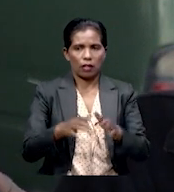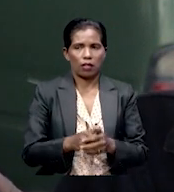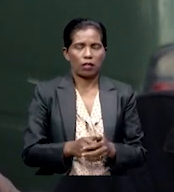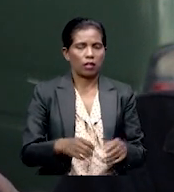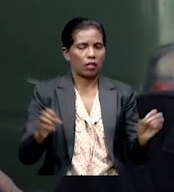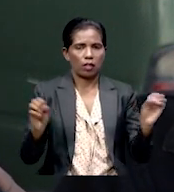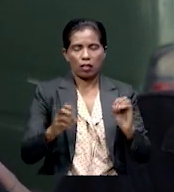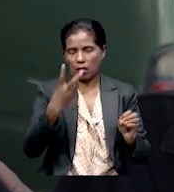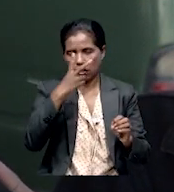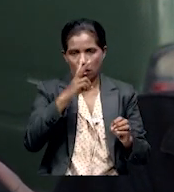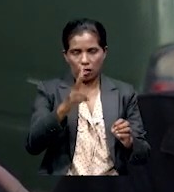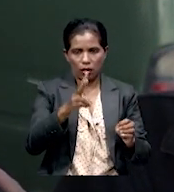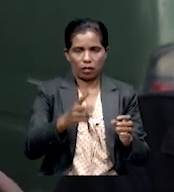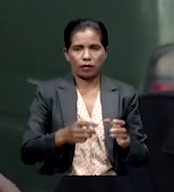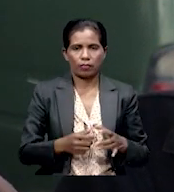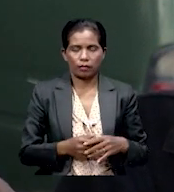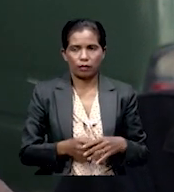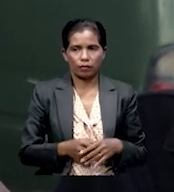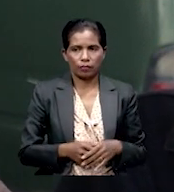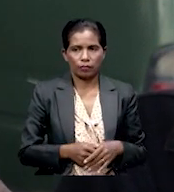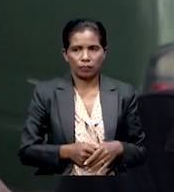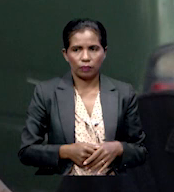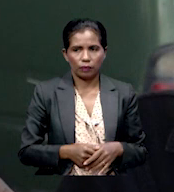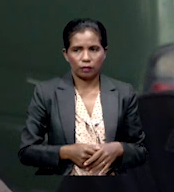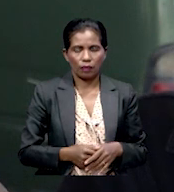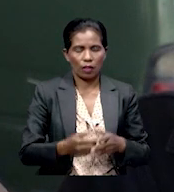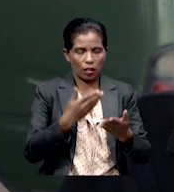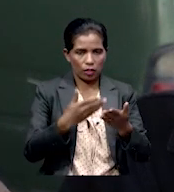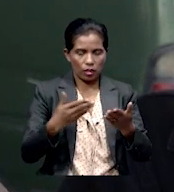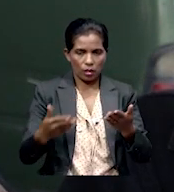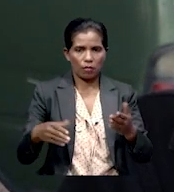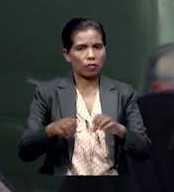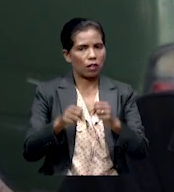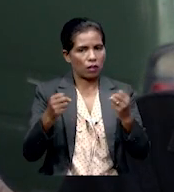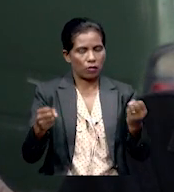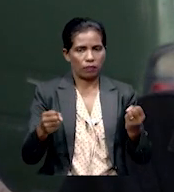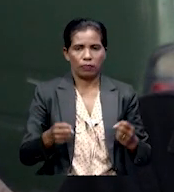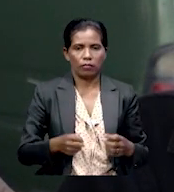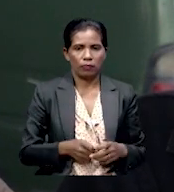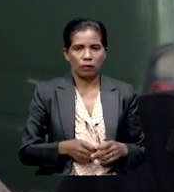defesa, controle boa tirar sair. Isso é um balo prazo liu.